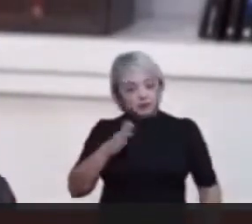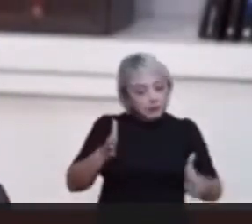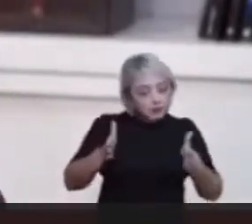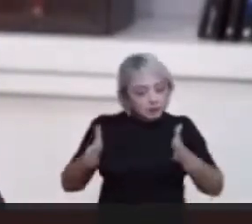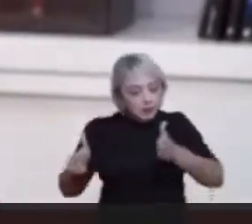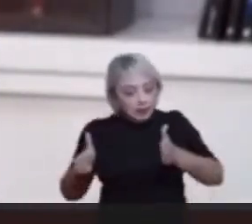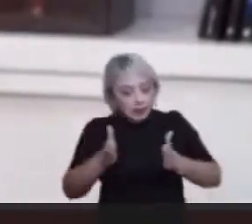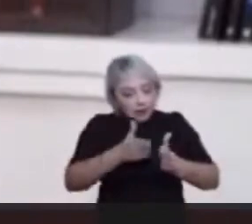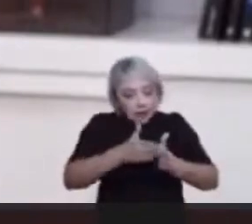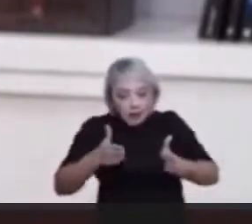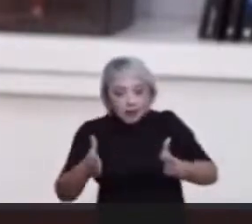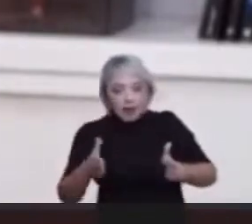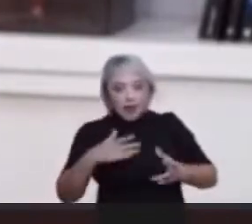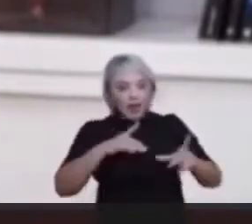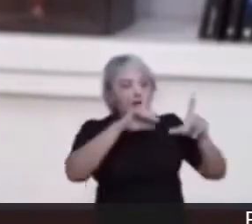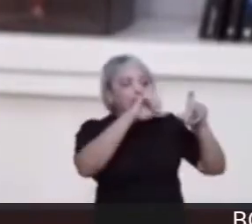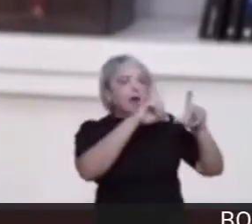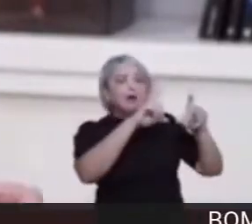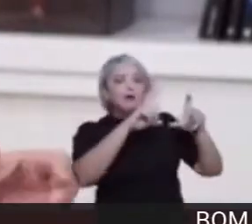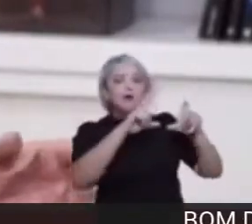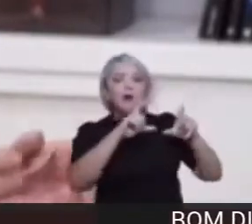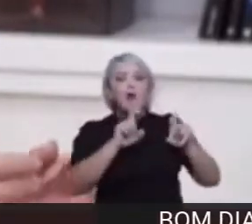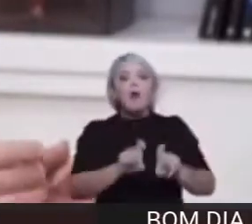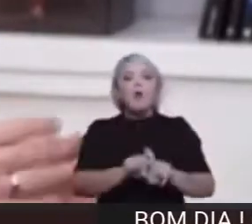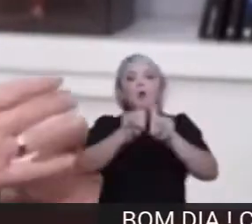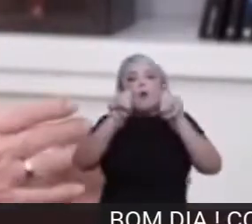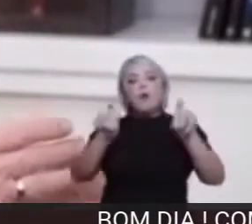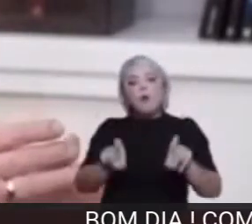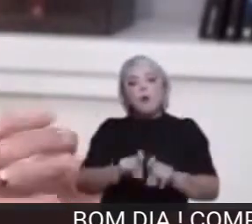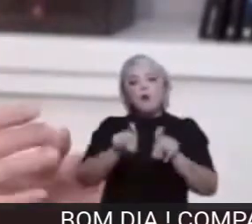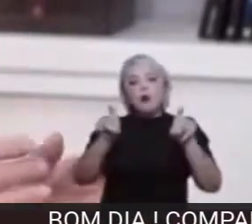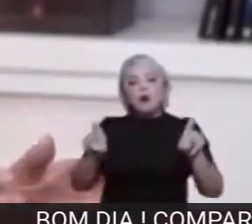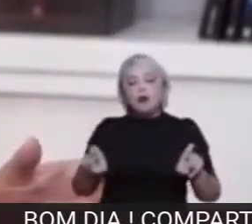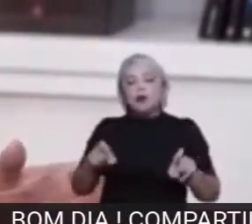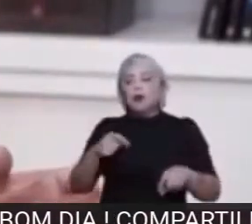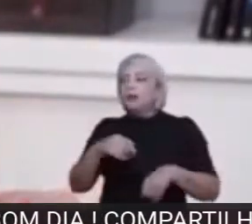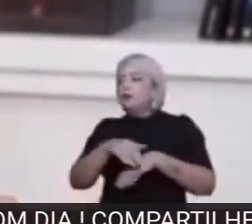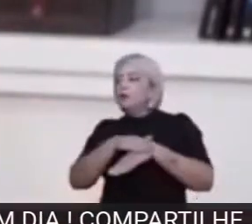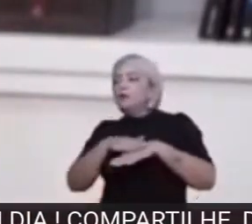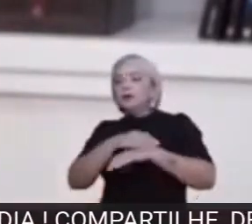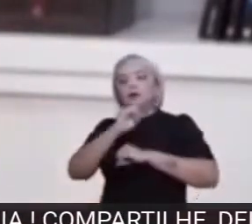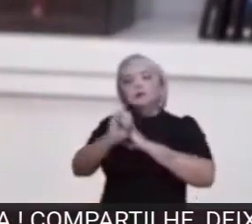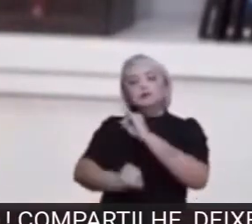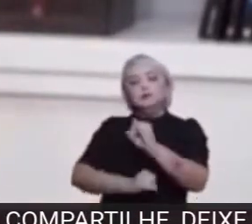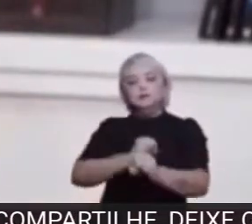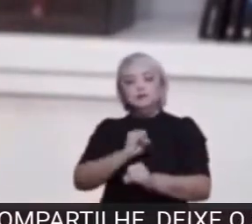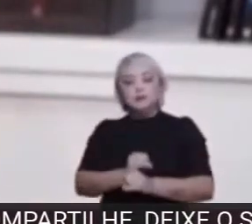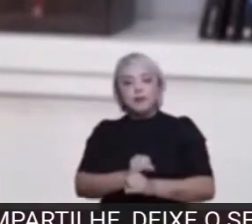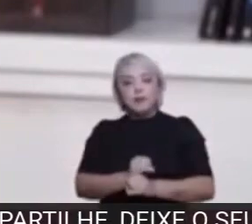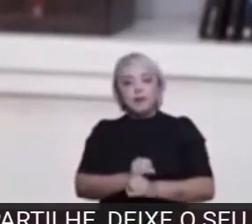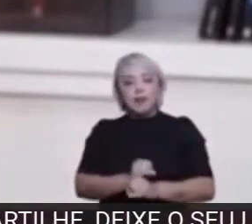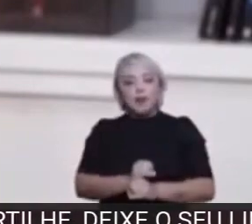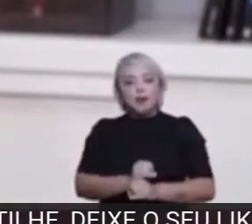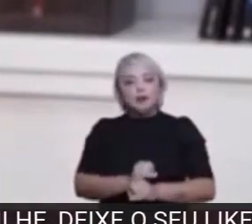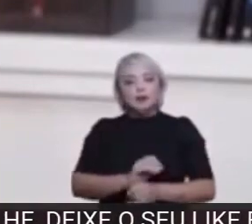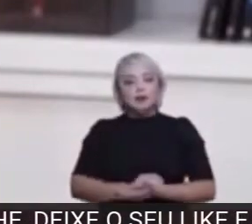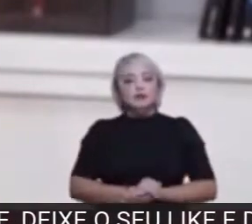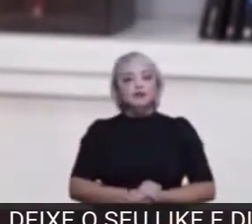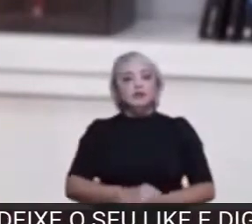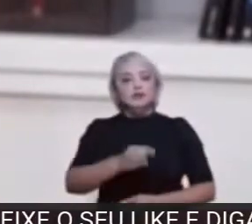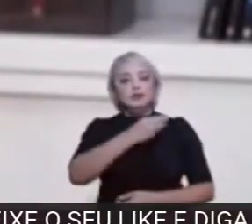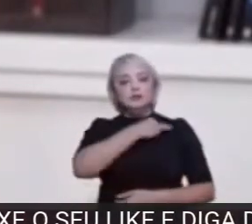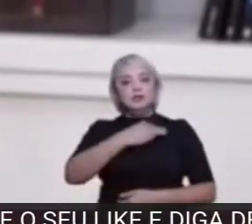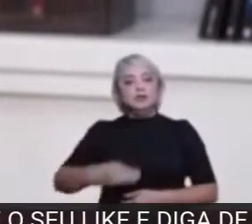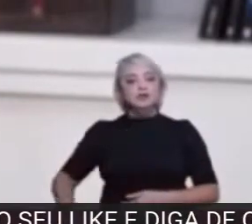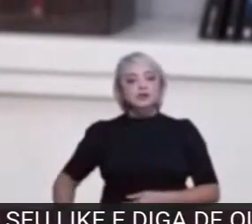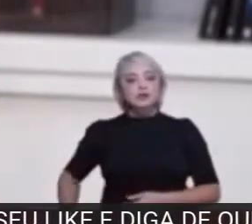foi fotografar o computador de uma conversa pela internet entre o Lewandowski e a Carmen Lúcia.